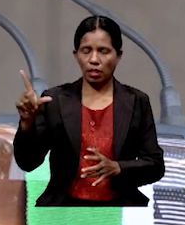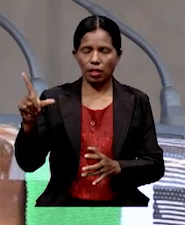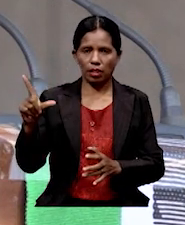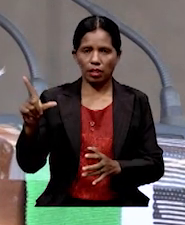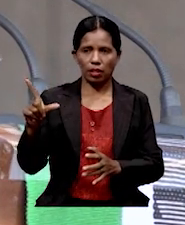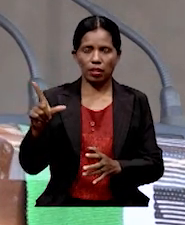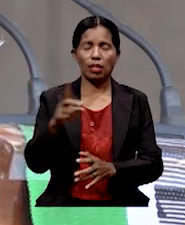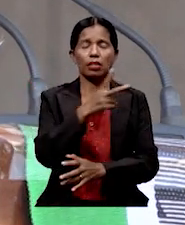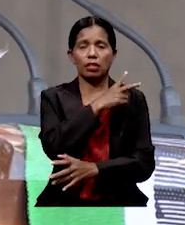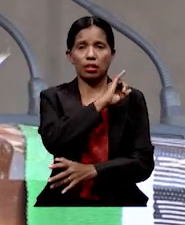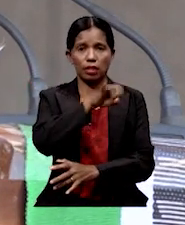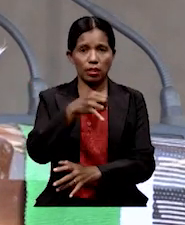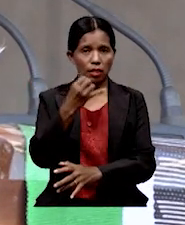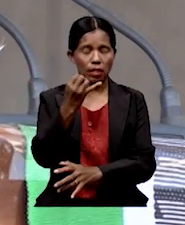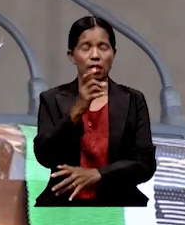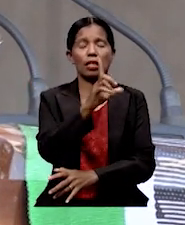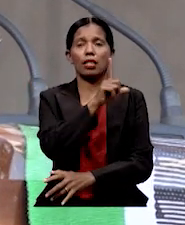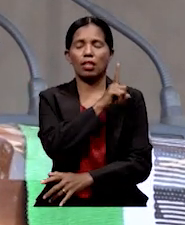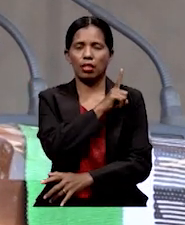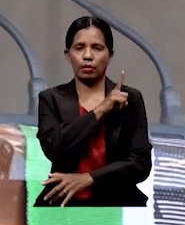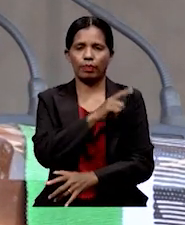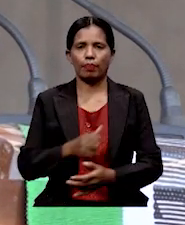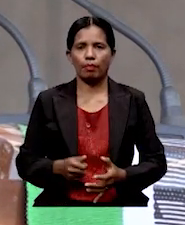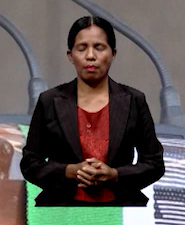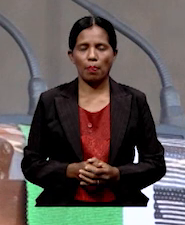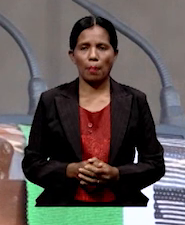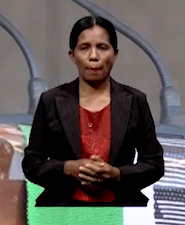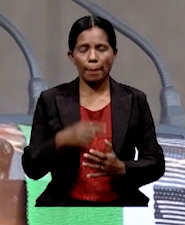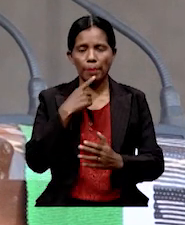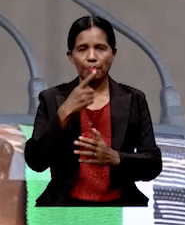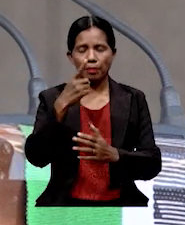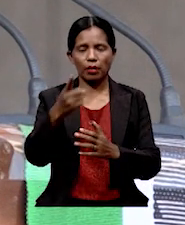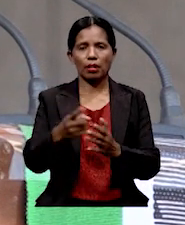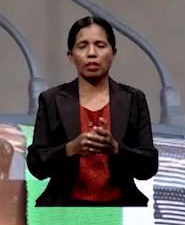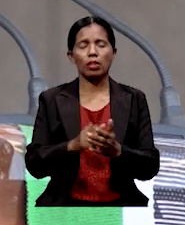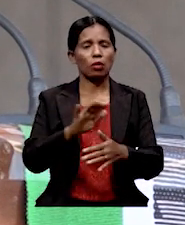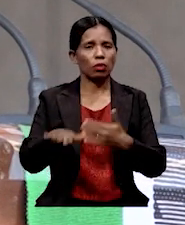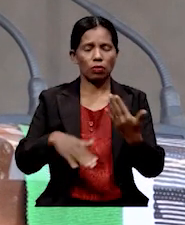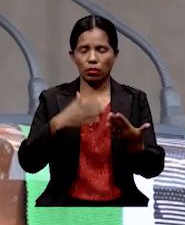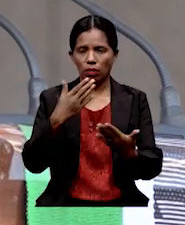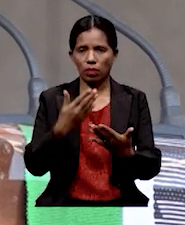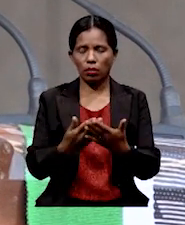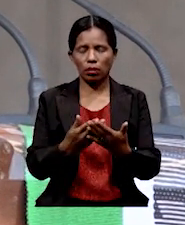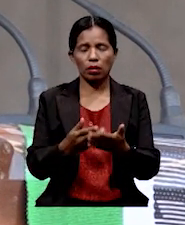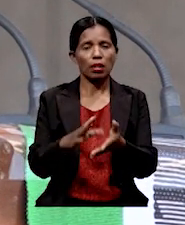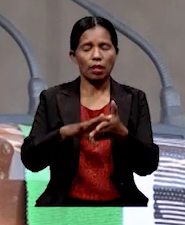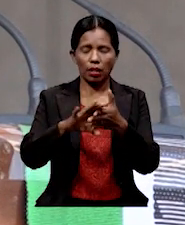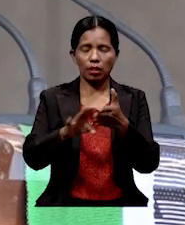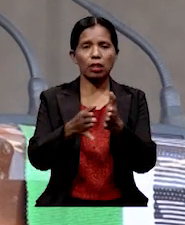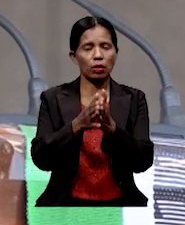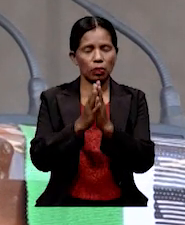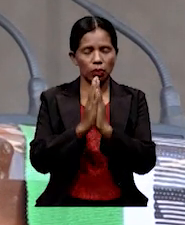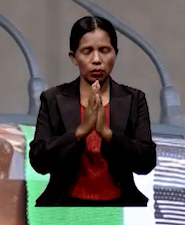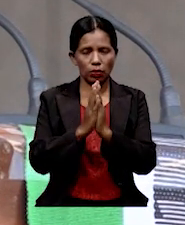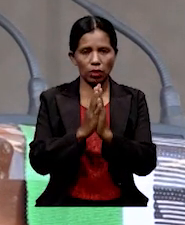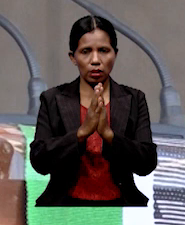General Lerianan Timur. Por ter cessado recentemente as suas funções, a seu pedido, quero aproveitar